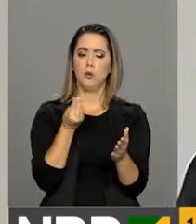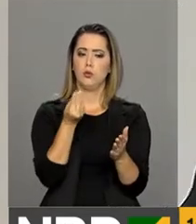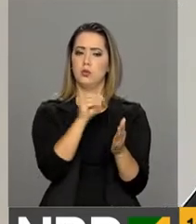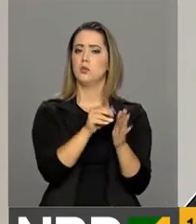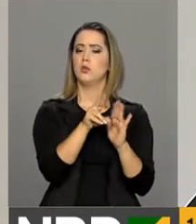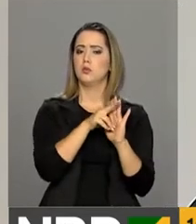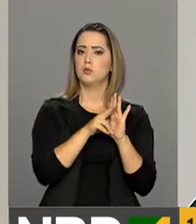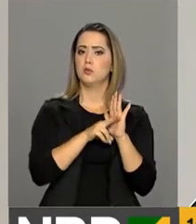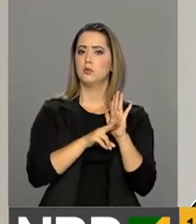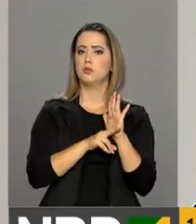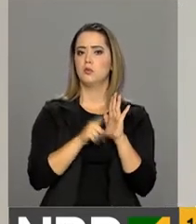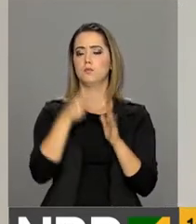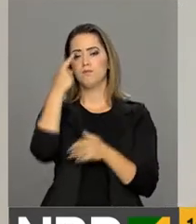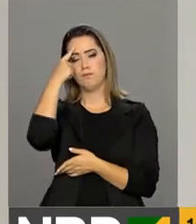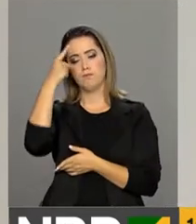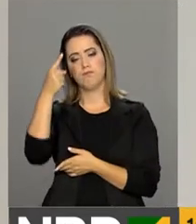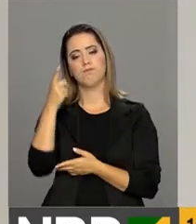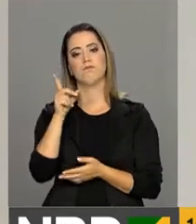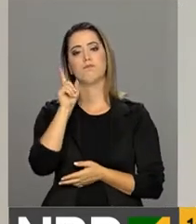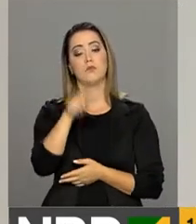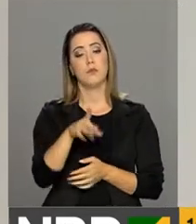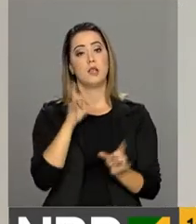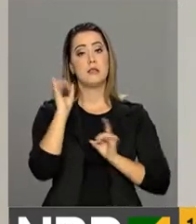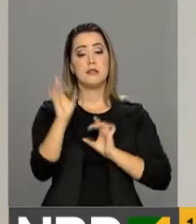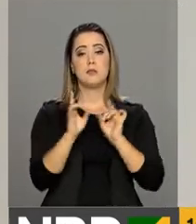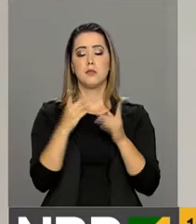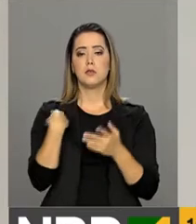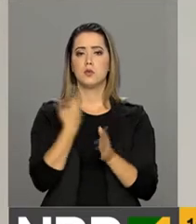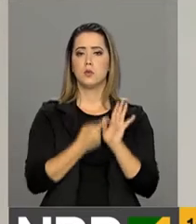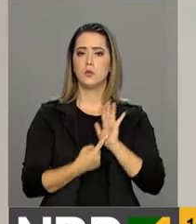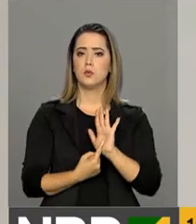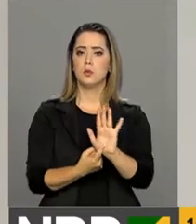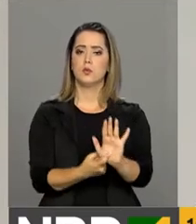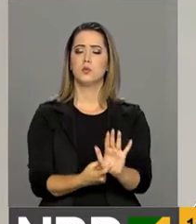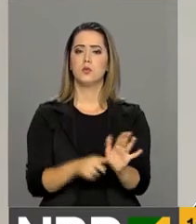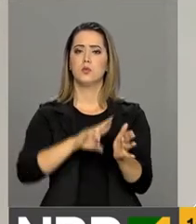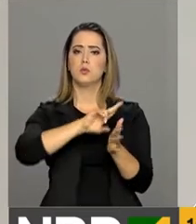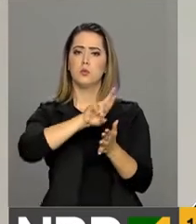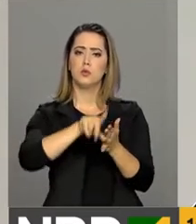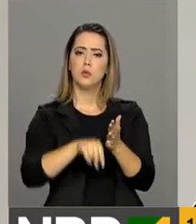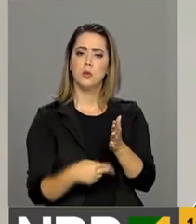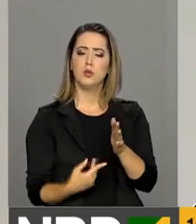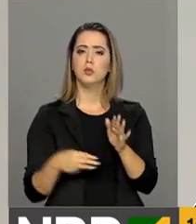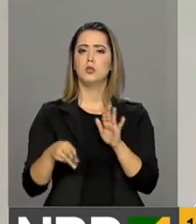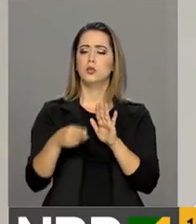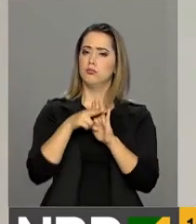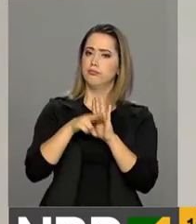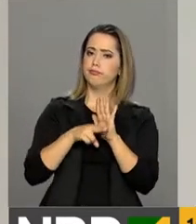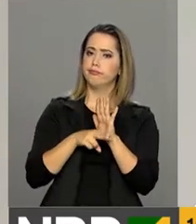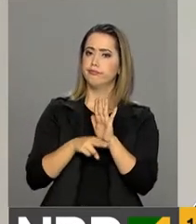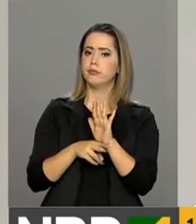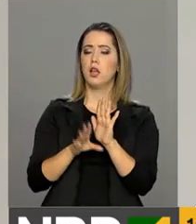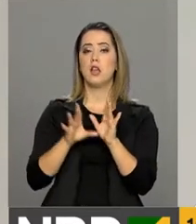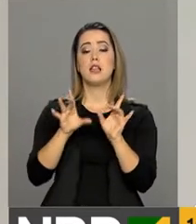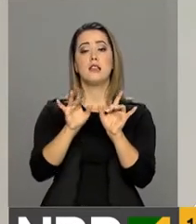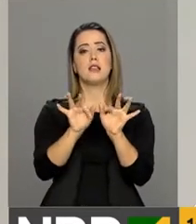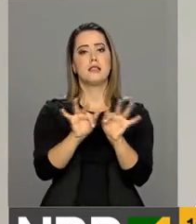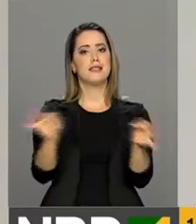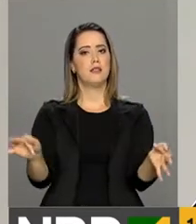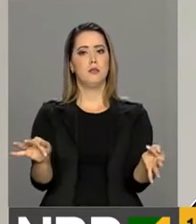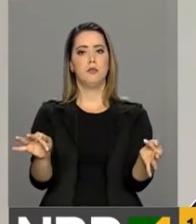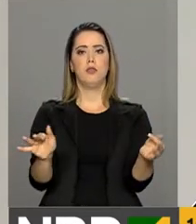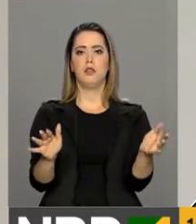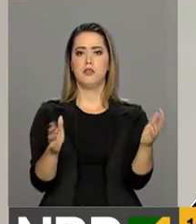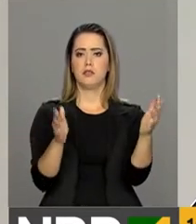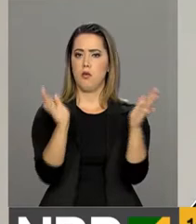nesta ideia especialmente adotamos um sem número de medidas desburocratizantes que